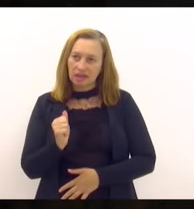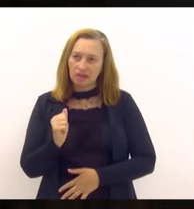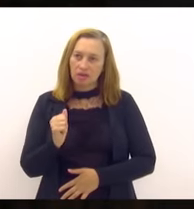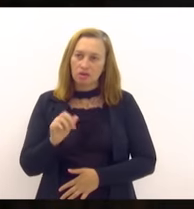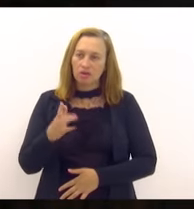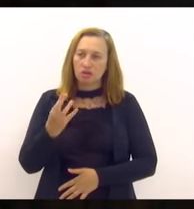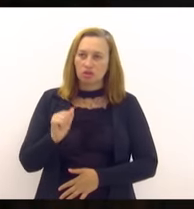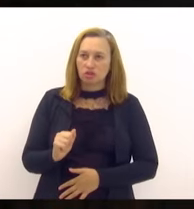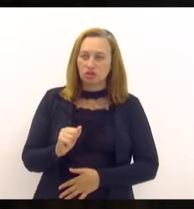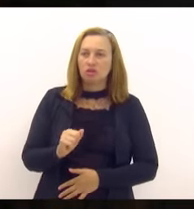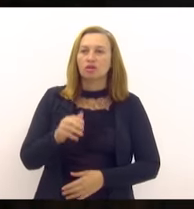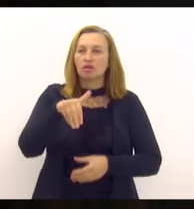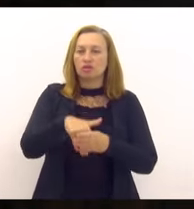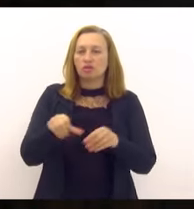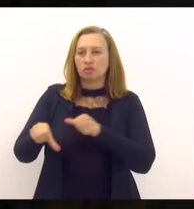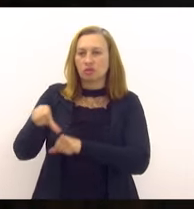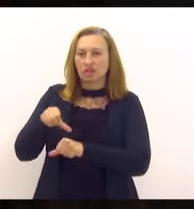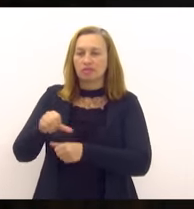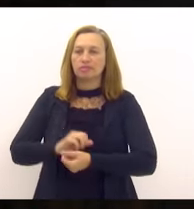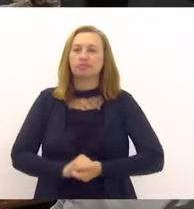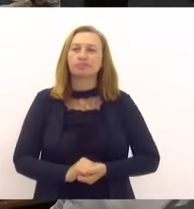Voto contrário.